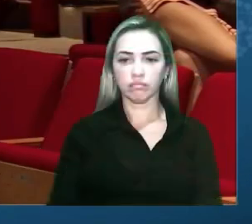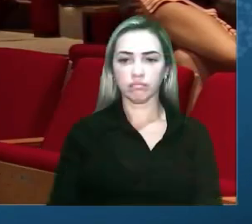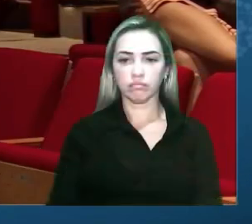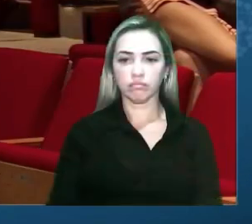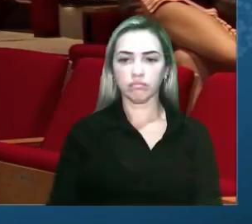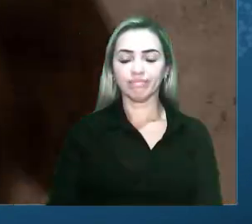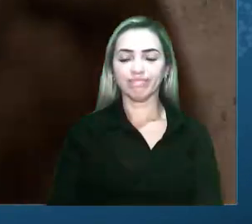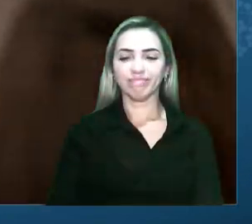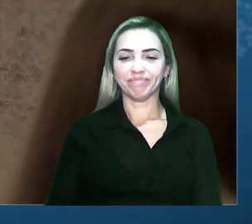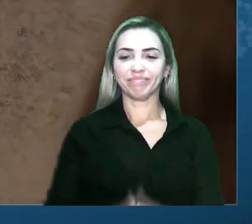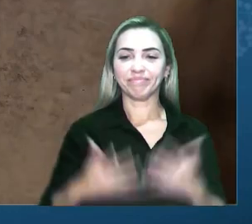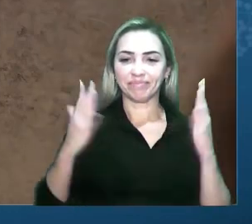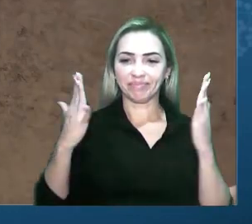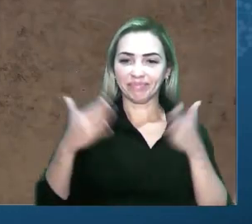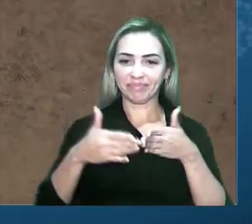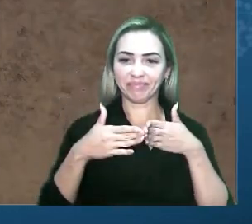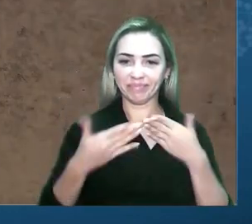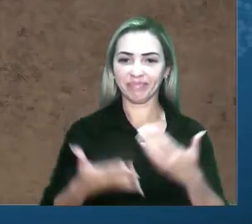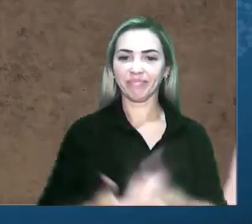Por favor.